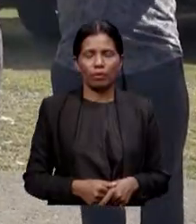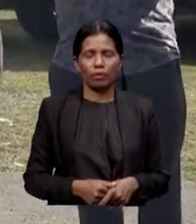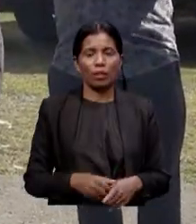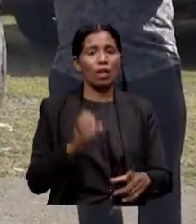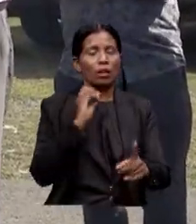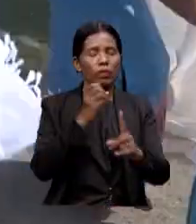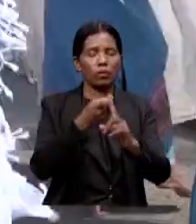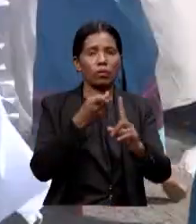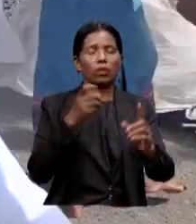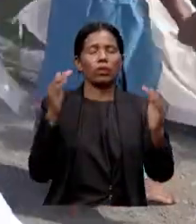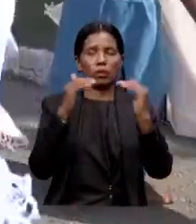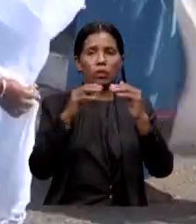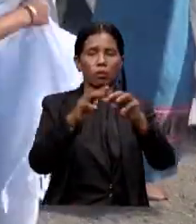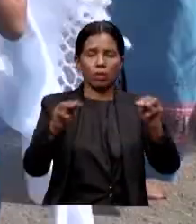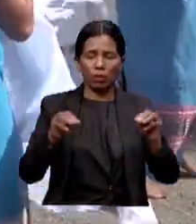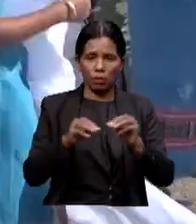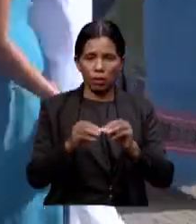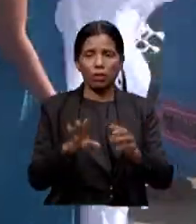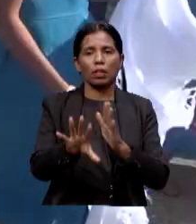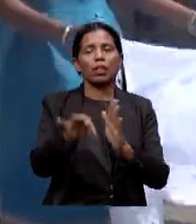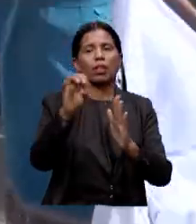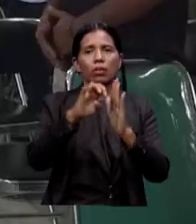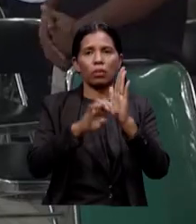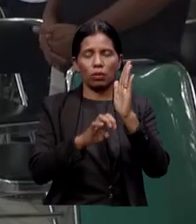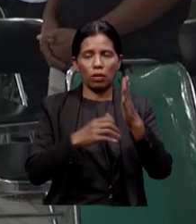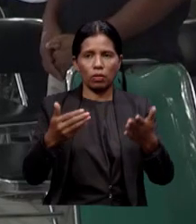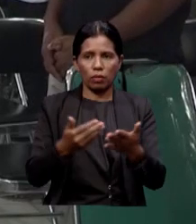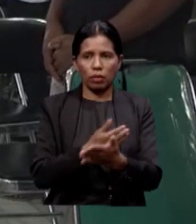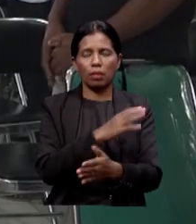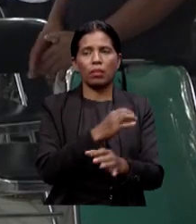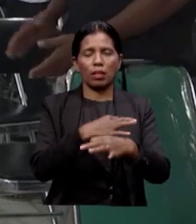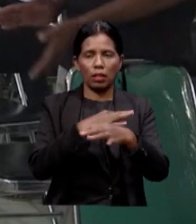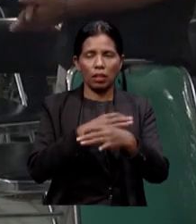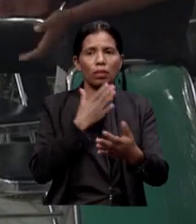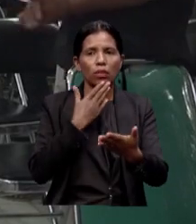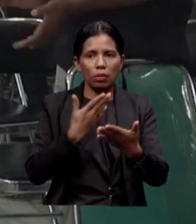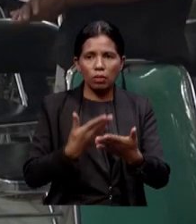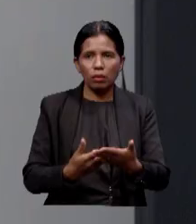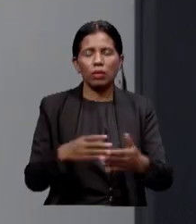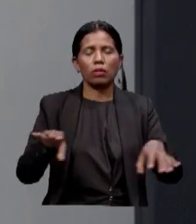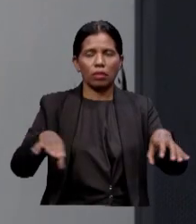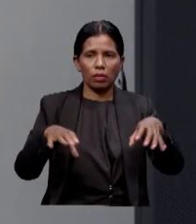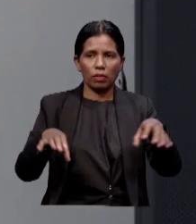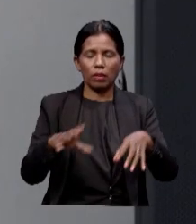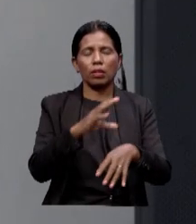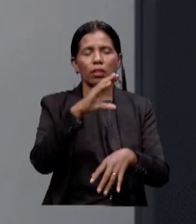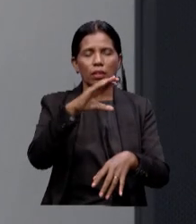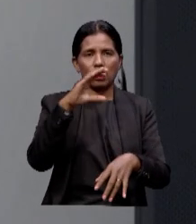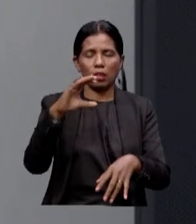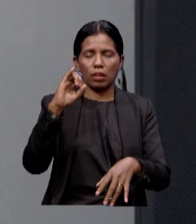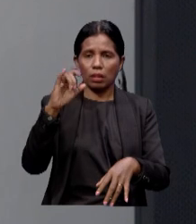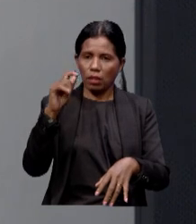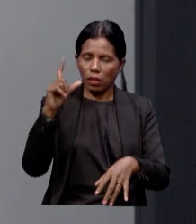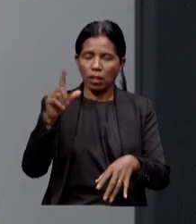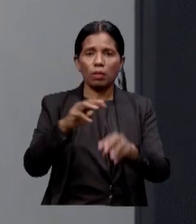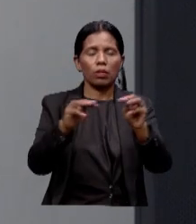Objetivo husi konferensi municipal ne, hodi hili struktura fong, nune bel hadia dia glutan, servisu sisi telih municipal nian